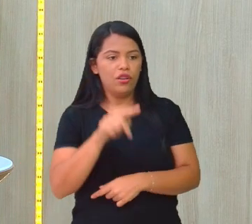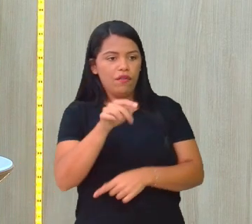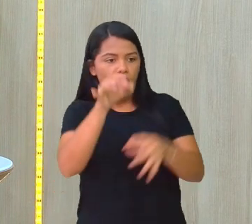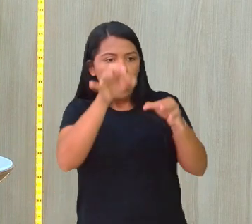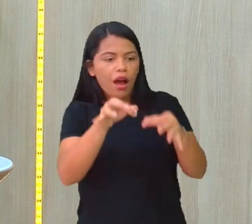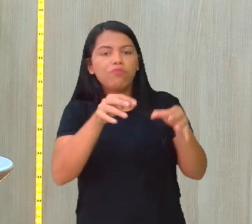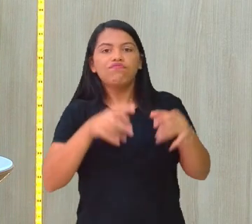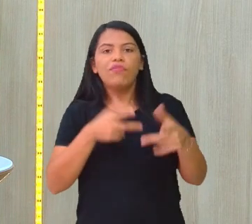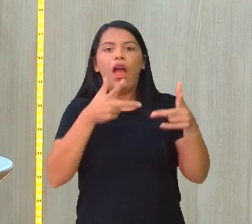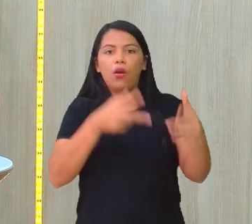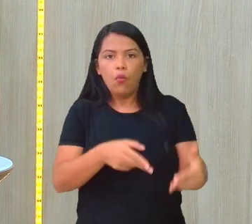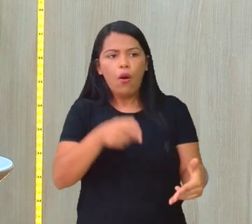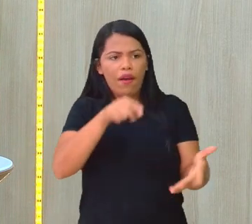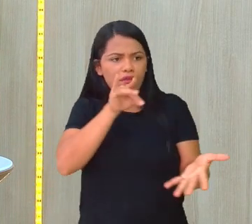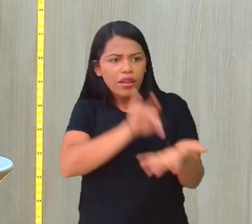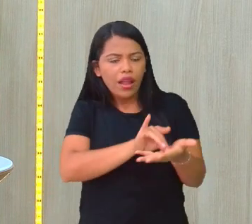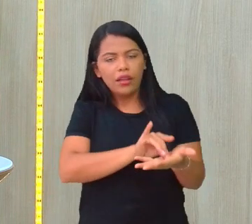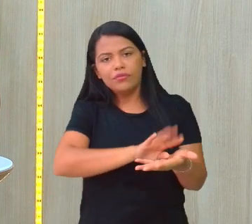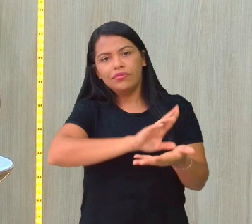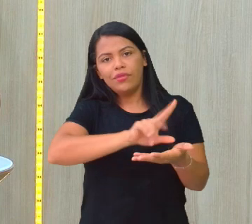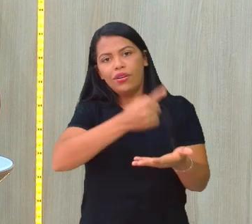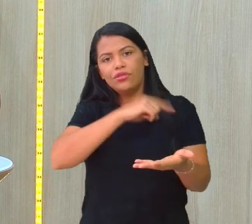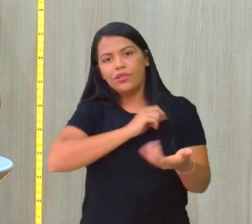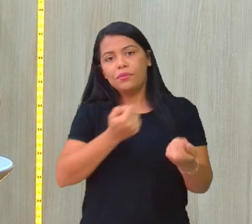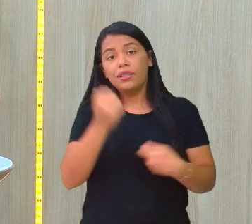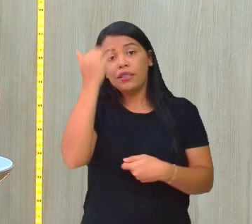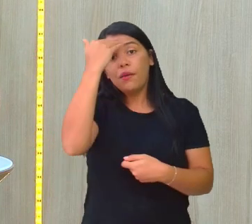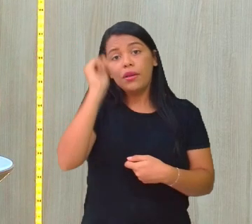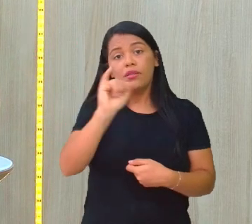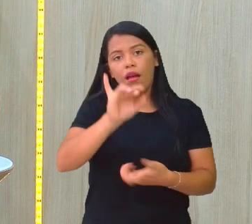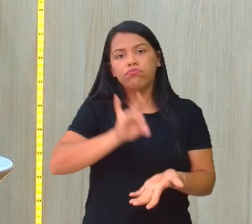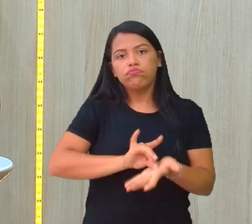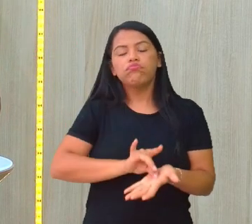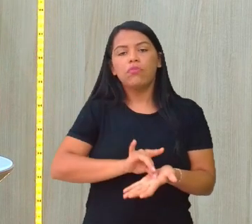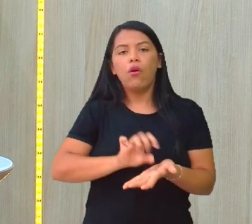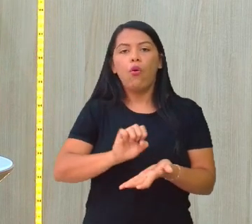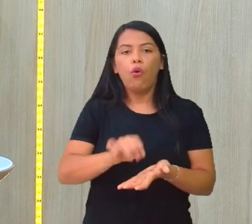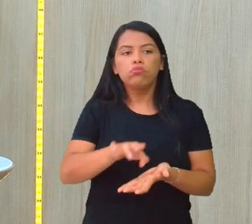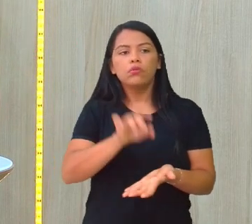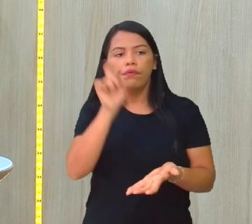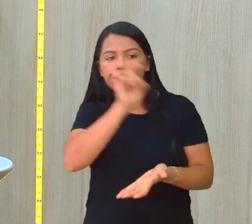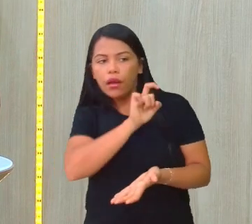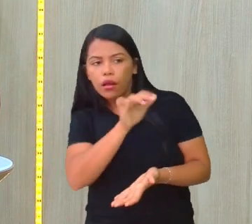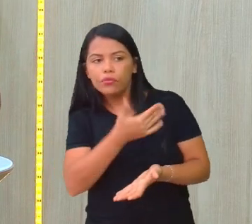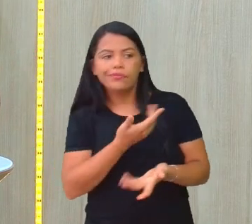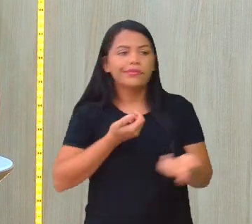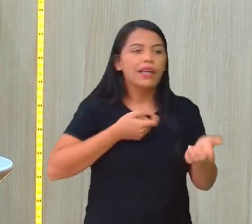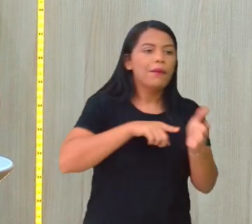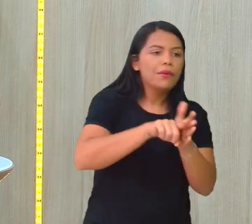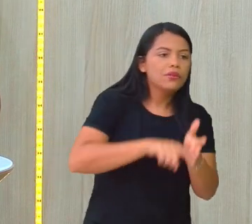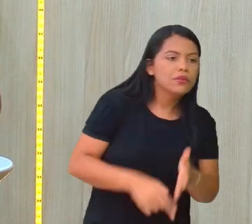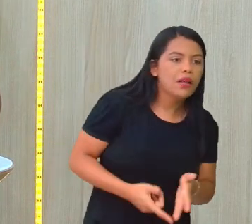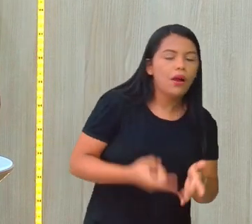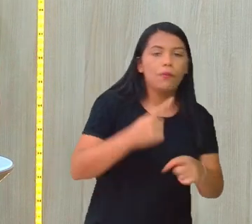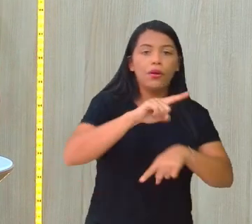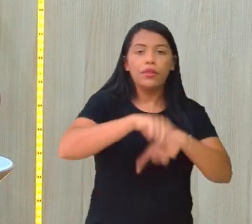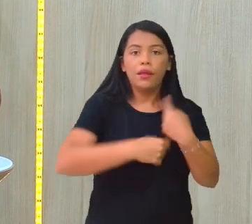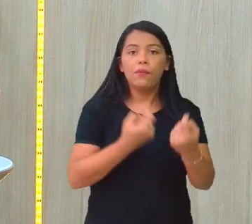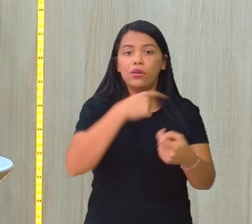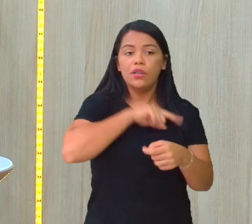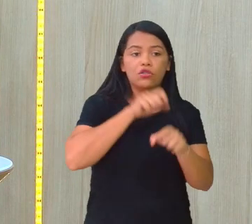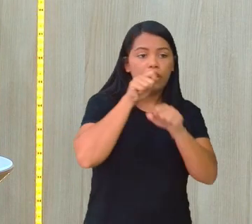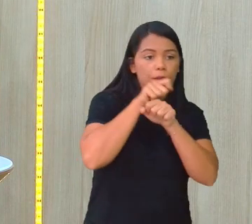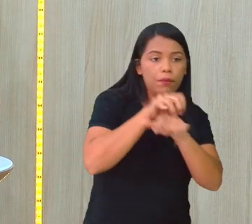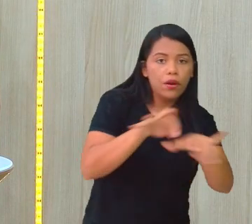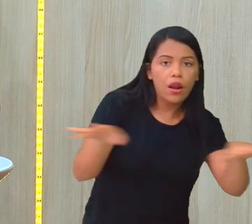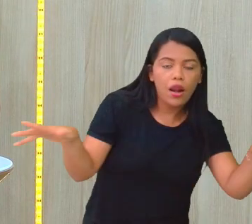fiel nas coisas e observe a veracidade daquela informação ou daquele fato, para não propagar notícia falsa, que é